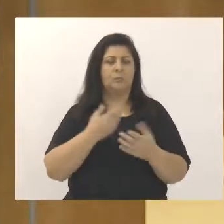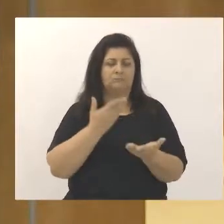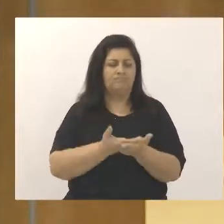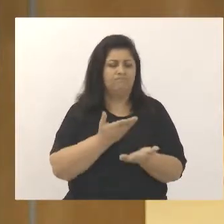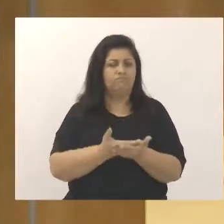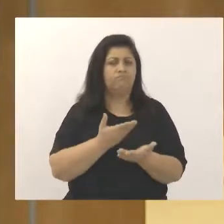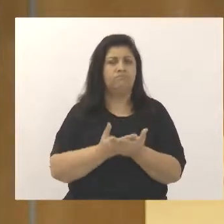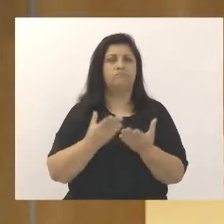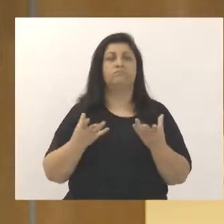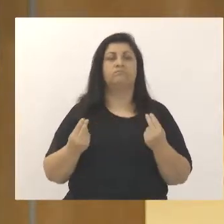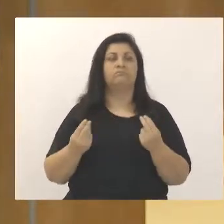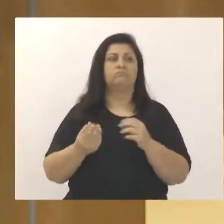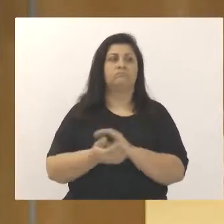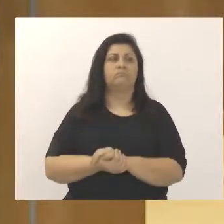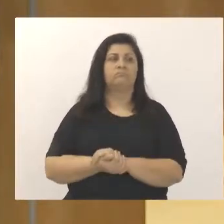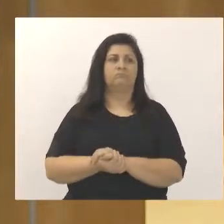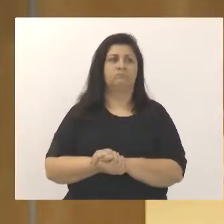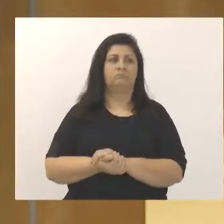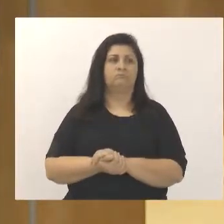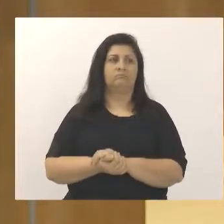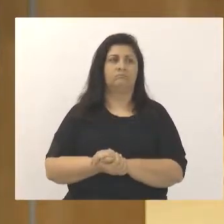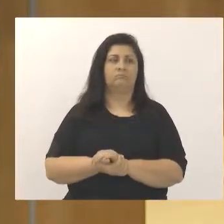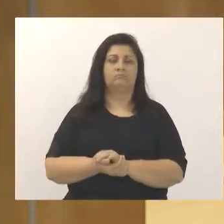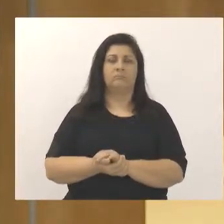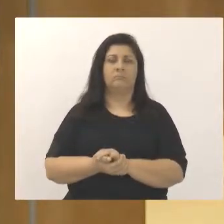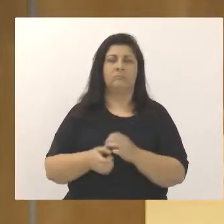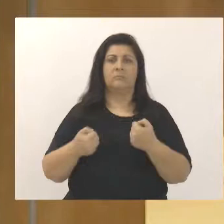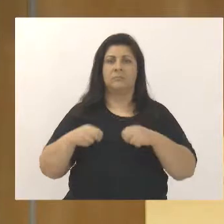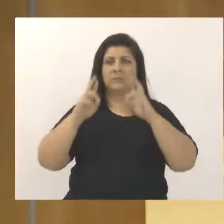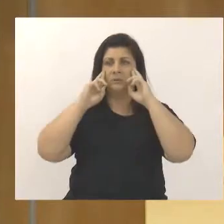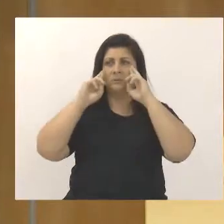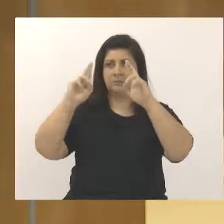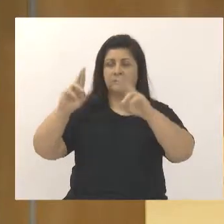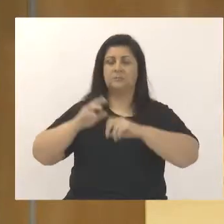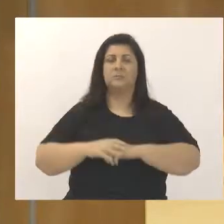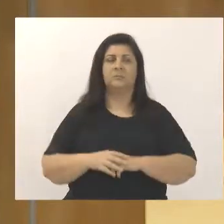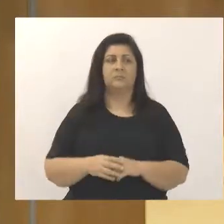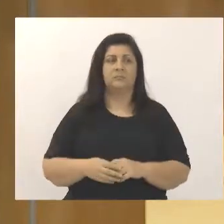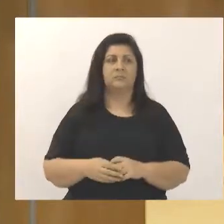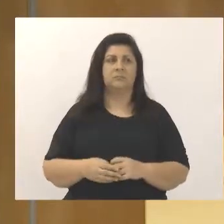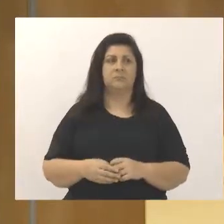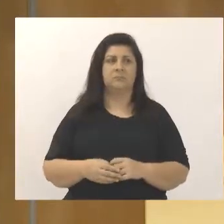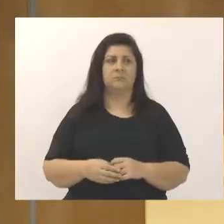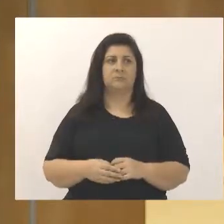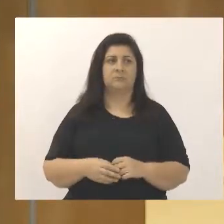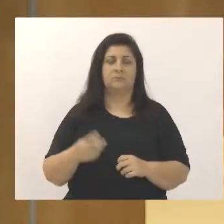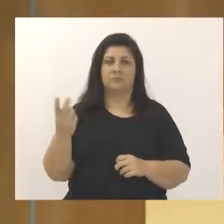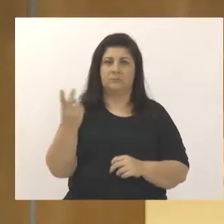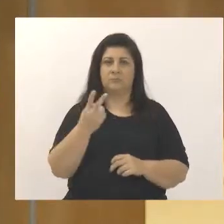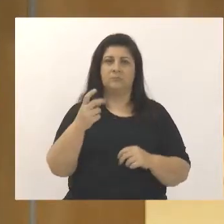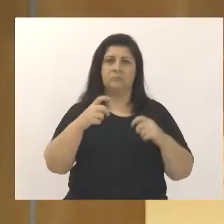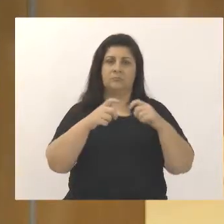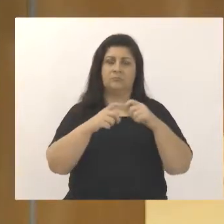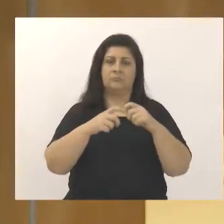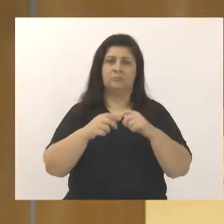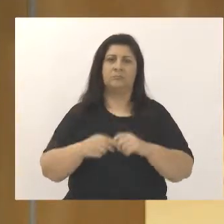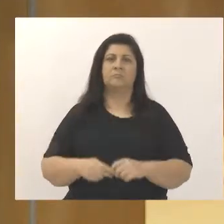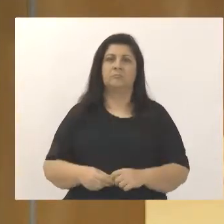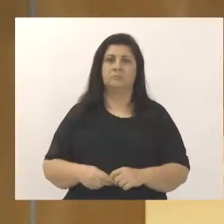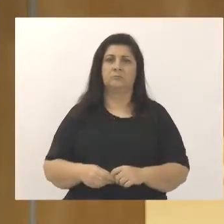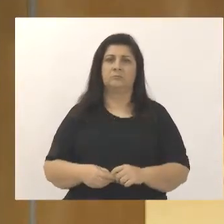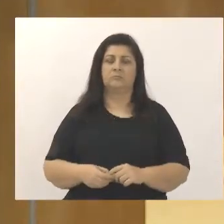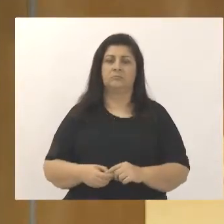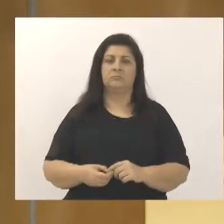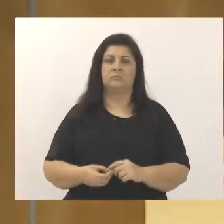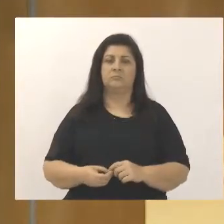para isso. Então, eu tenho que respeitar o conhecimento do doutor Rodrigo e da doutora Márcia. Temos 2 médicos aqui na casa.